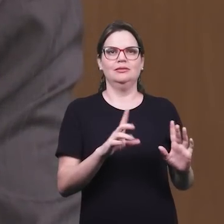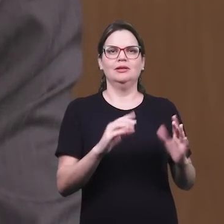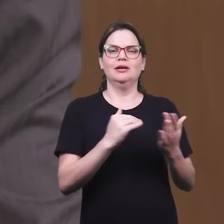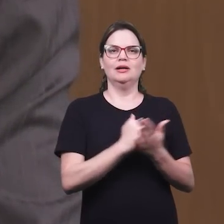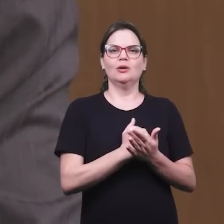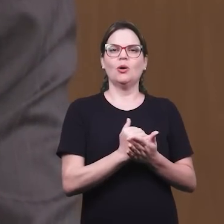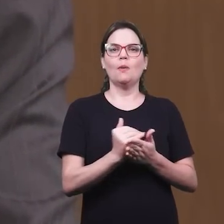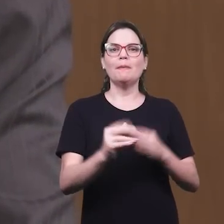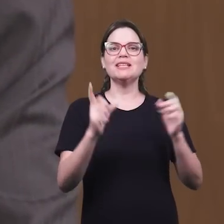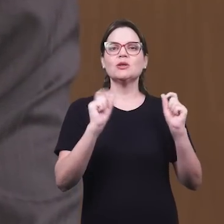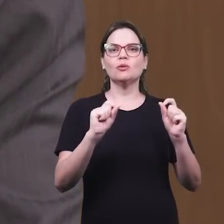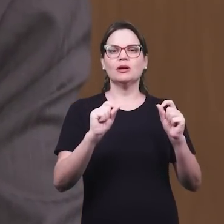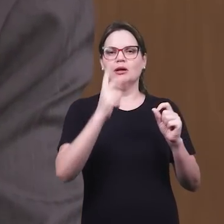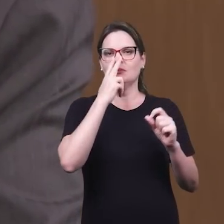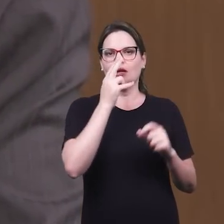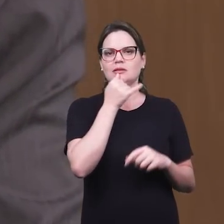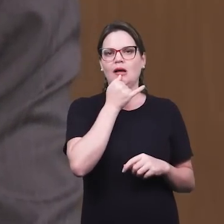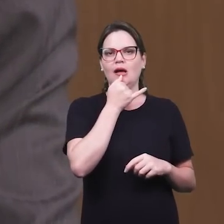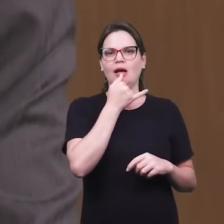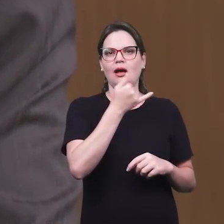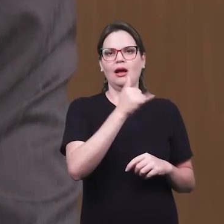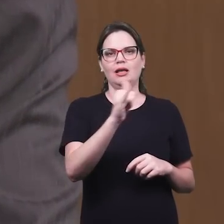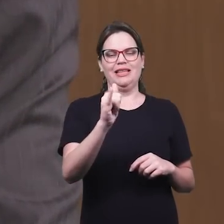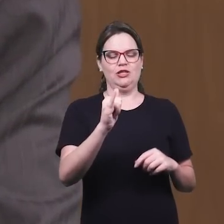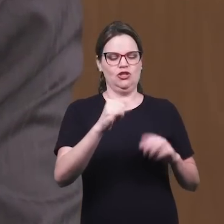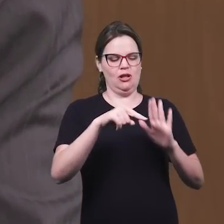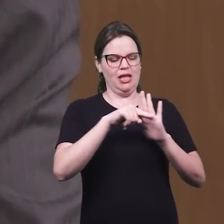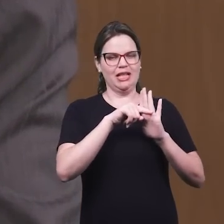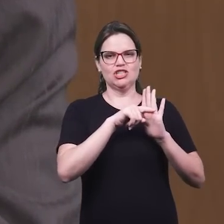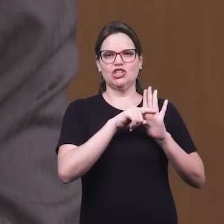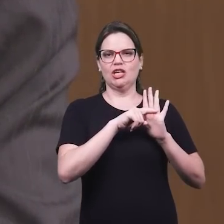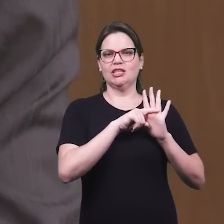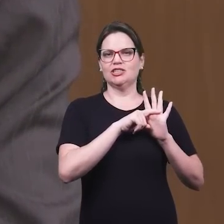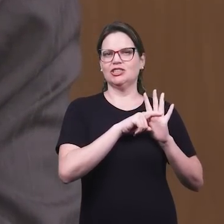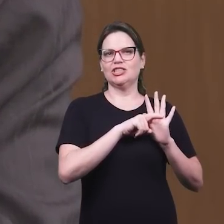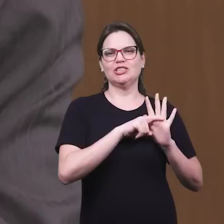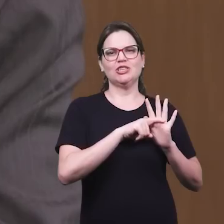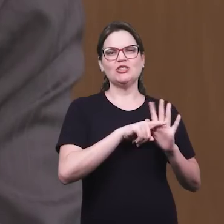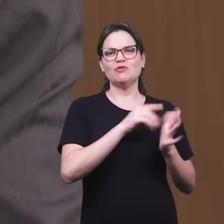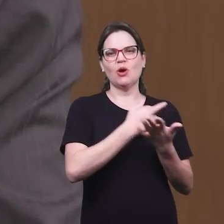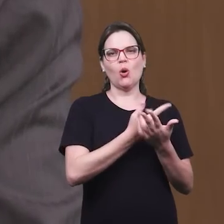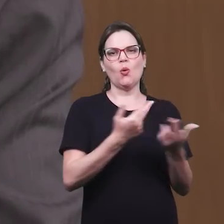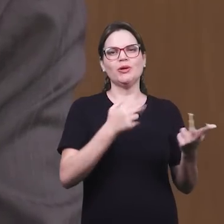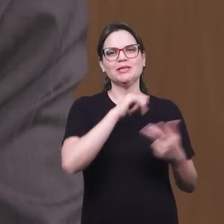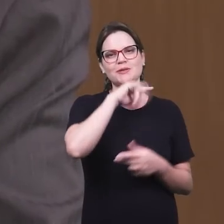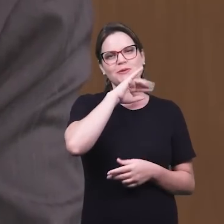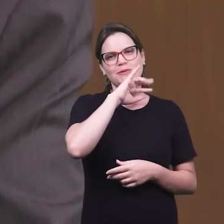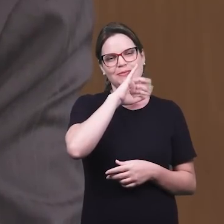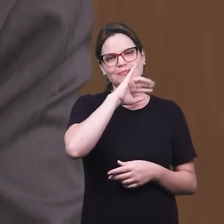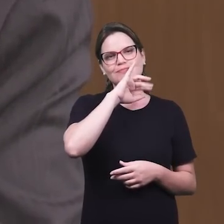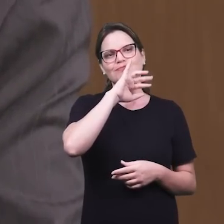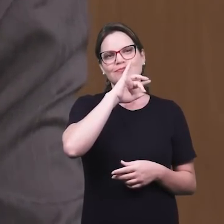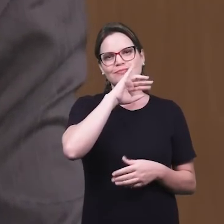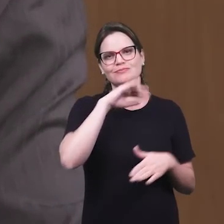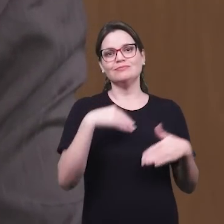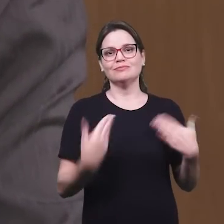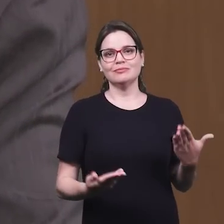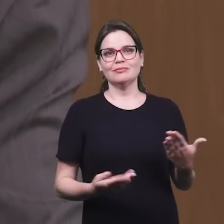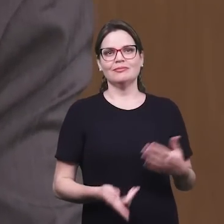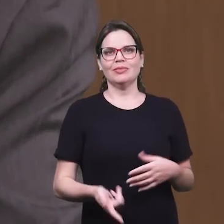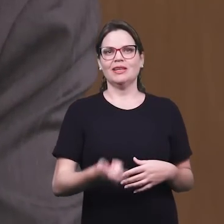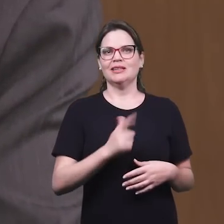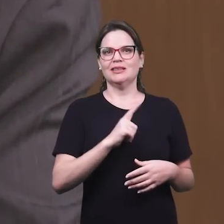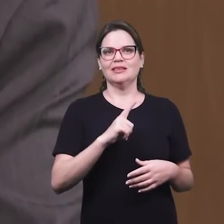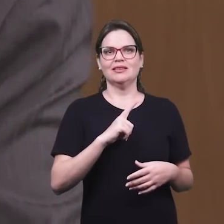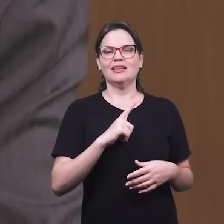começa a liberar o cérebro, a memória vai sendo guardada com coisas ruins. E aquilo ali a pessoa recebe uma carga cada